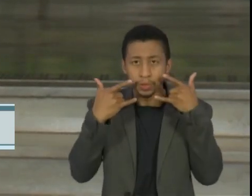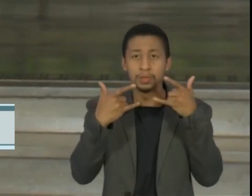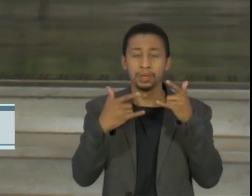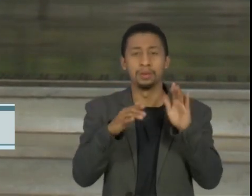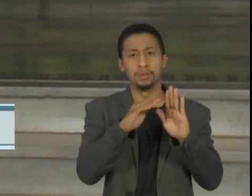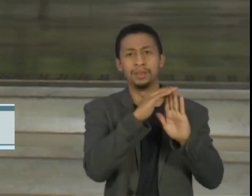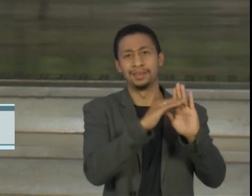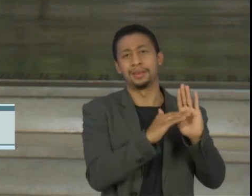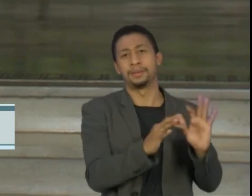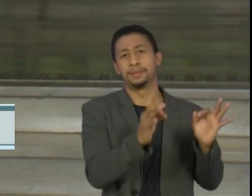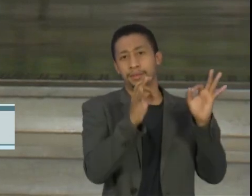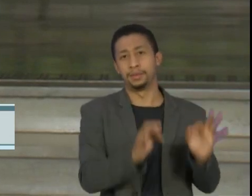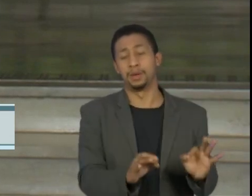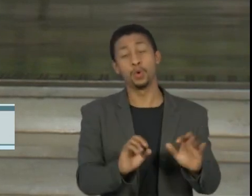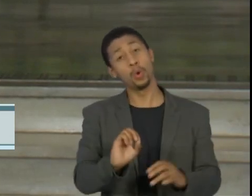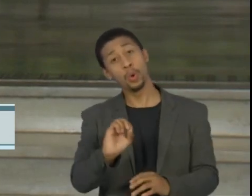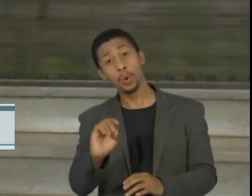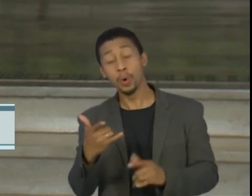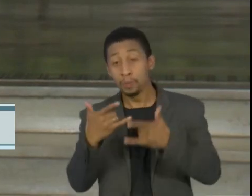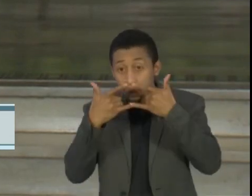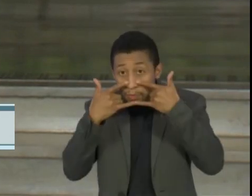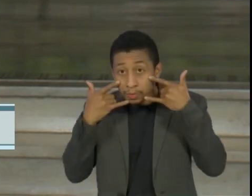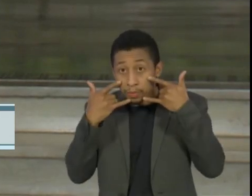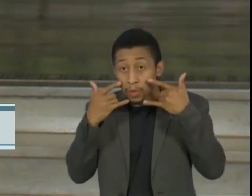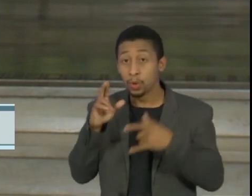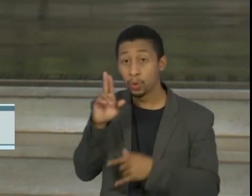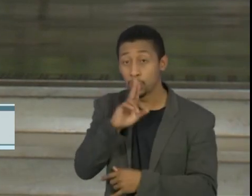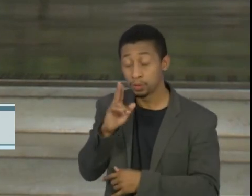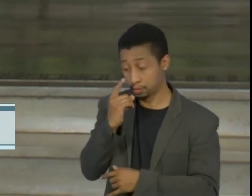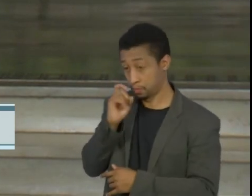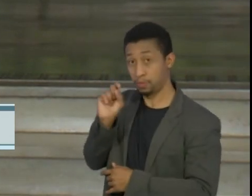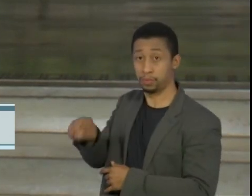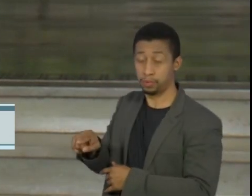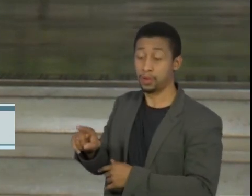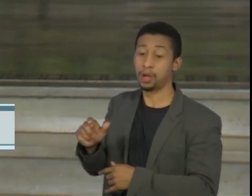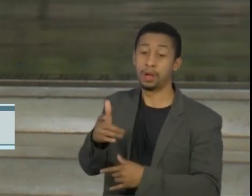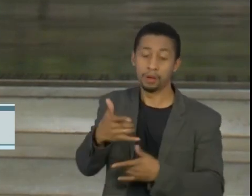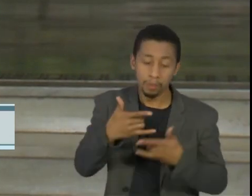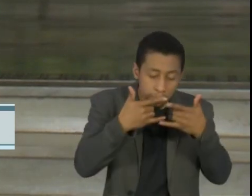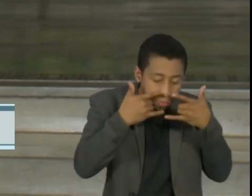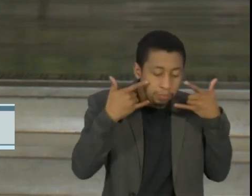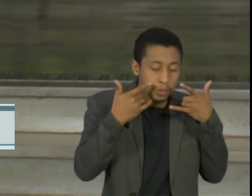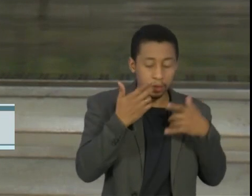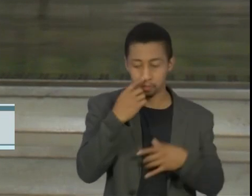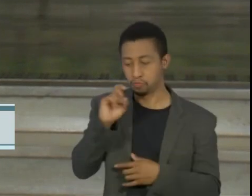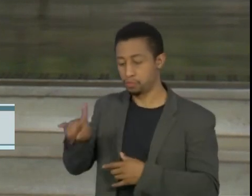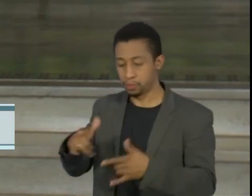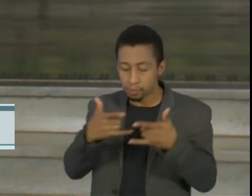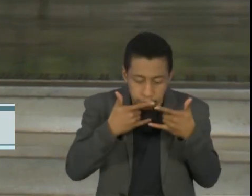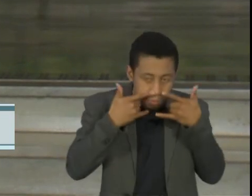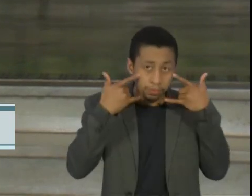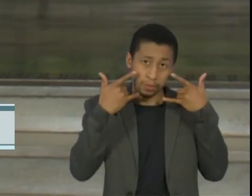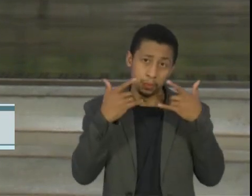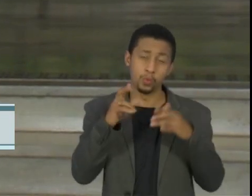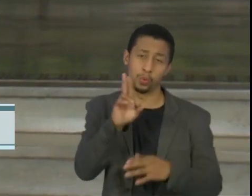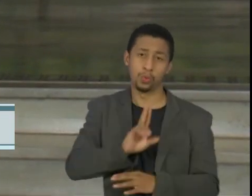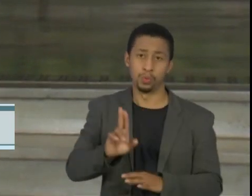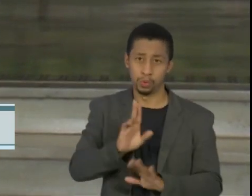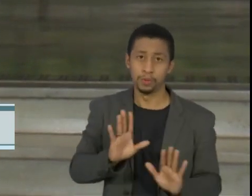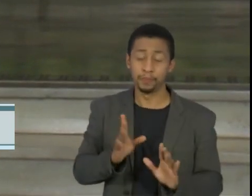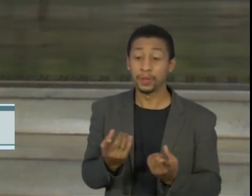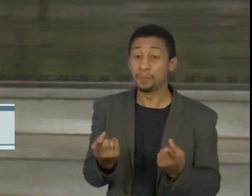uso das máscaras descartáveis. Este é um esforço importante que o governo do Estado de São Paulo, ao lado das